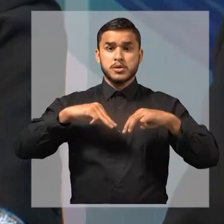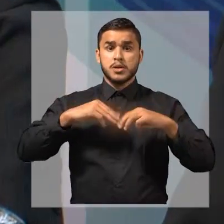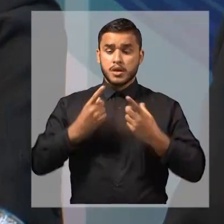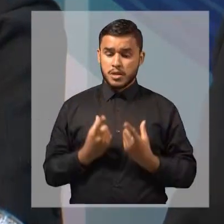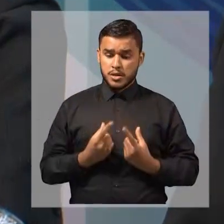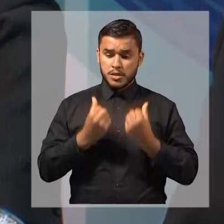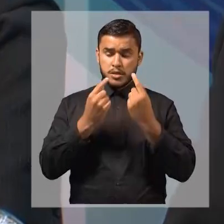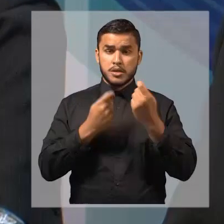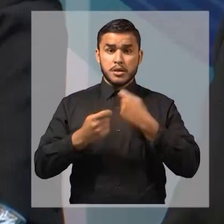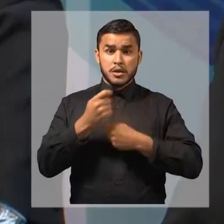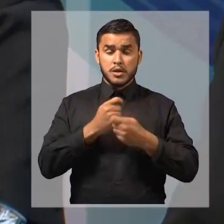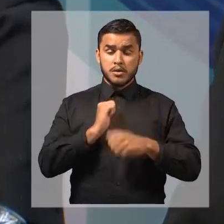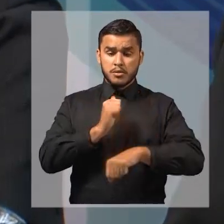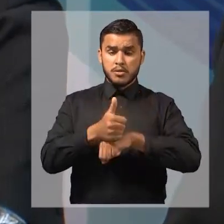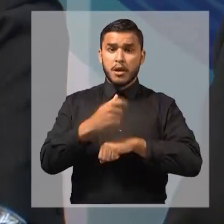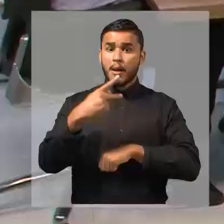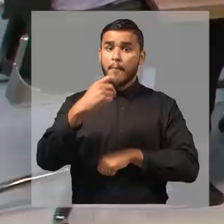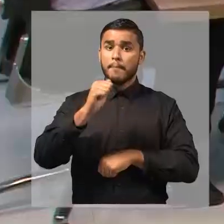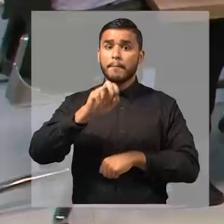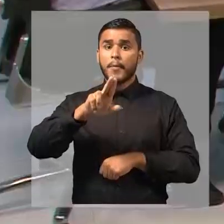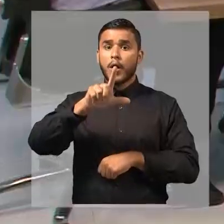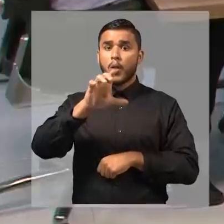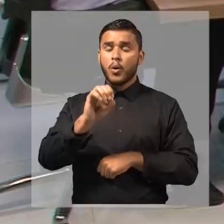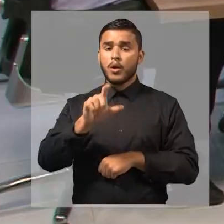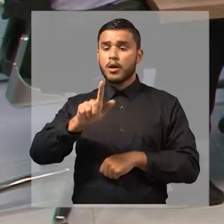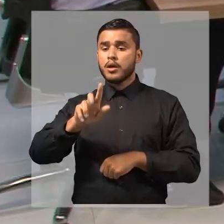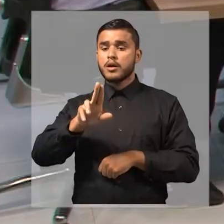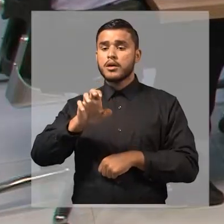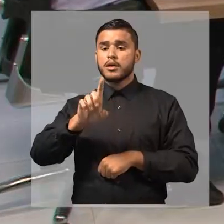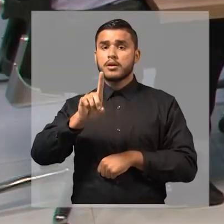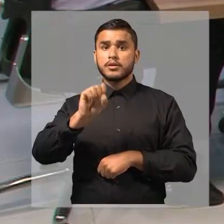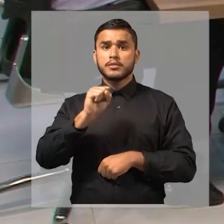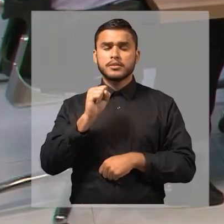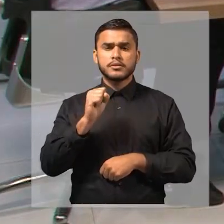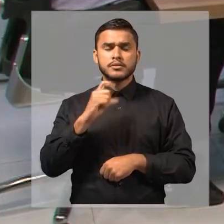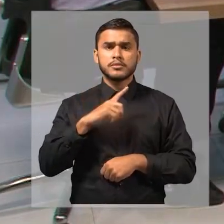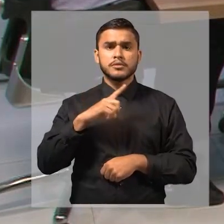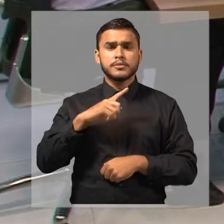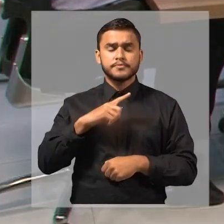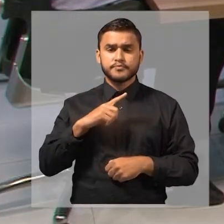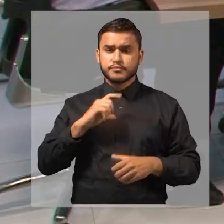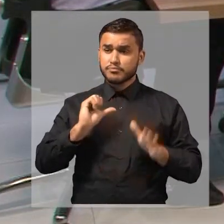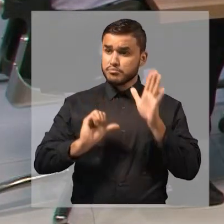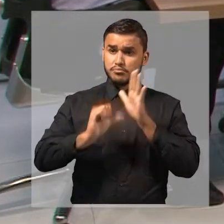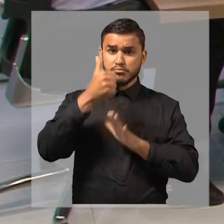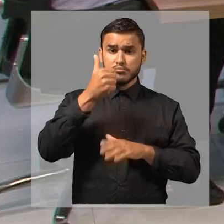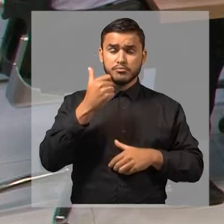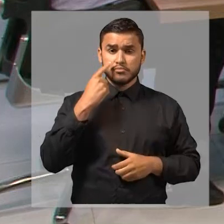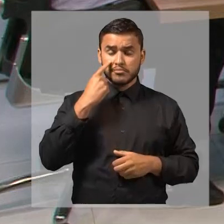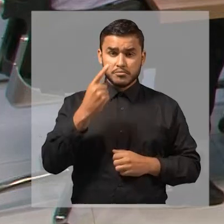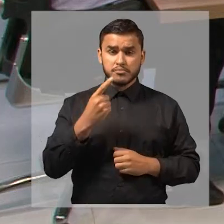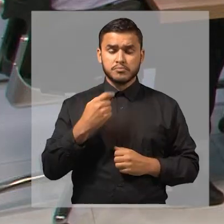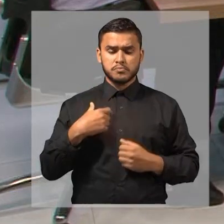poderes que tem hoje o Paulo Guedes, que a história do Brasil não registra em nenhum momento tantos poderes.